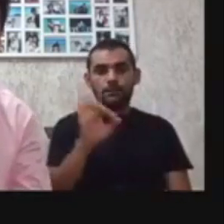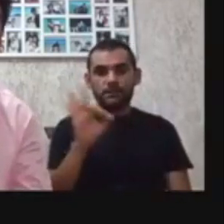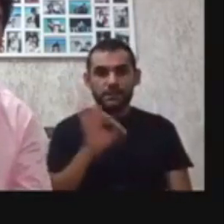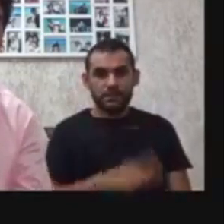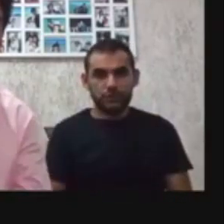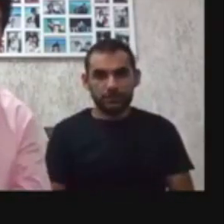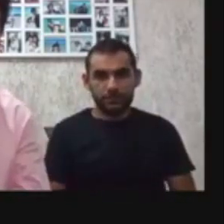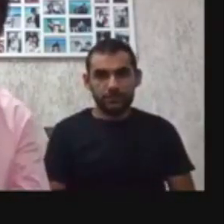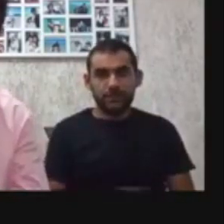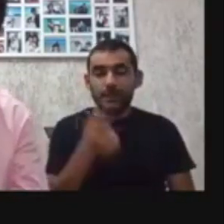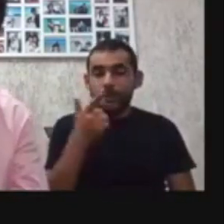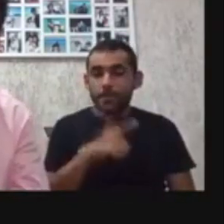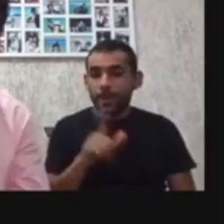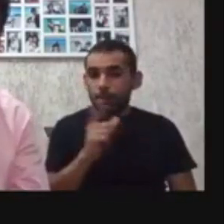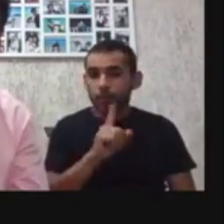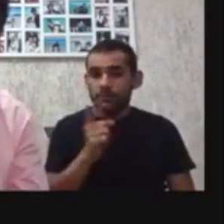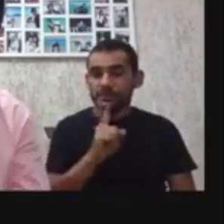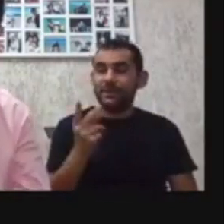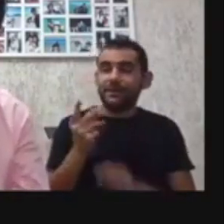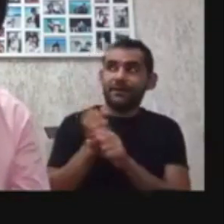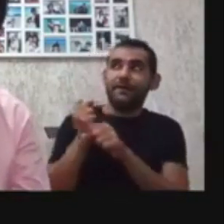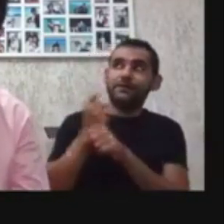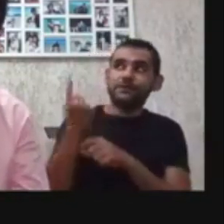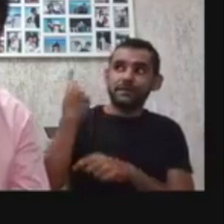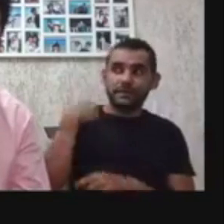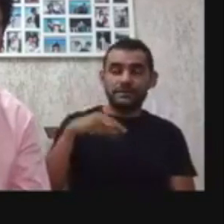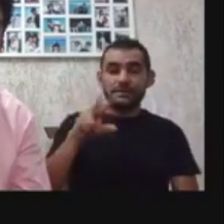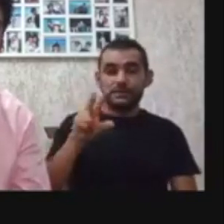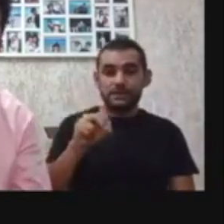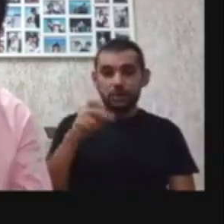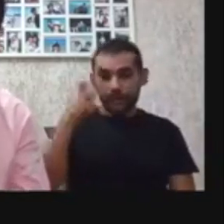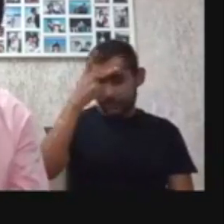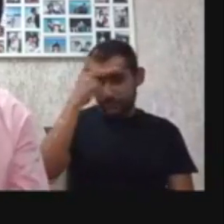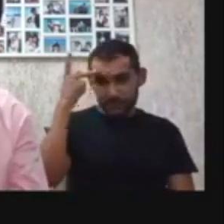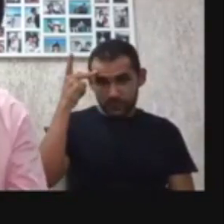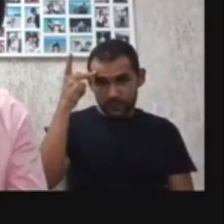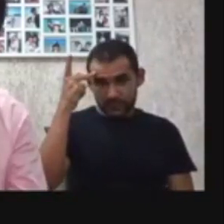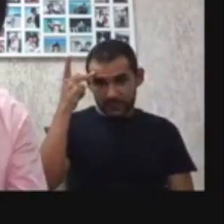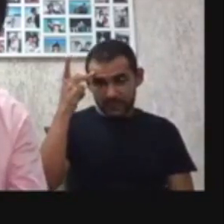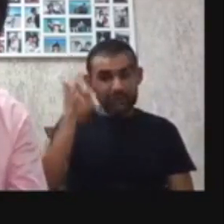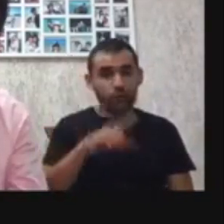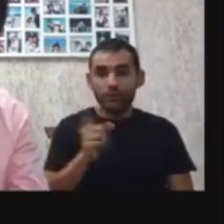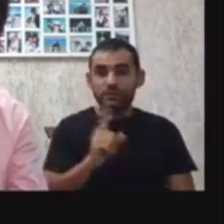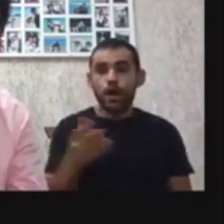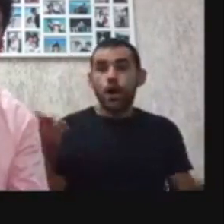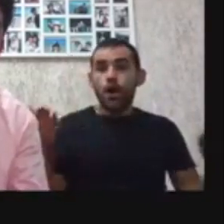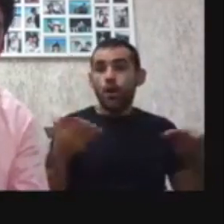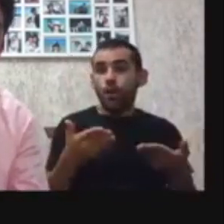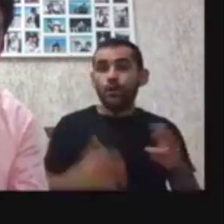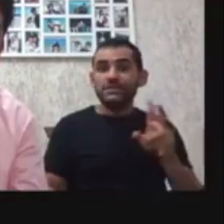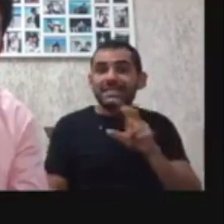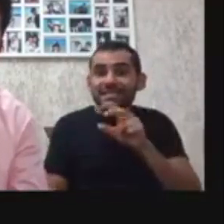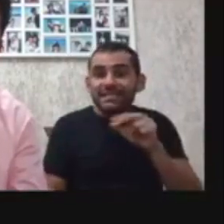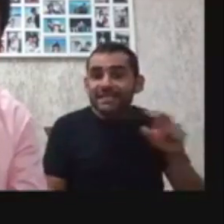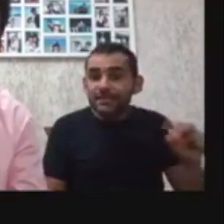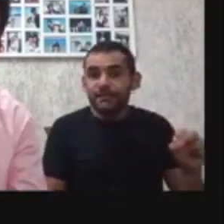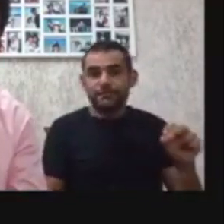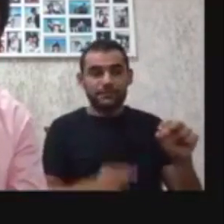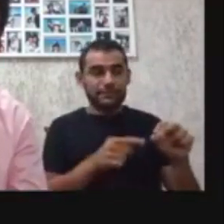A gente não conseguia atender, anos atrás, 50 pessoas. Hoje, nós atendemos quase 500